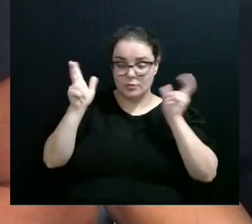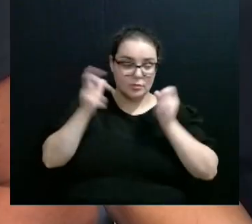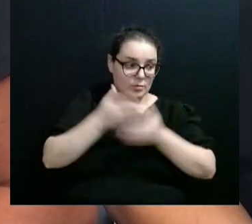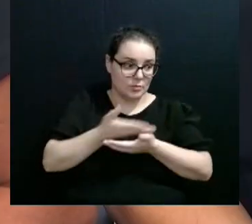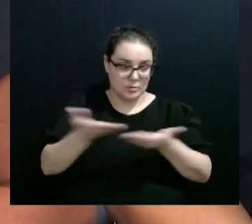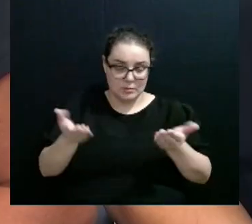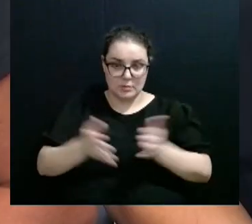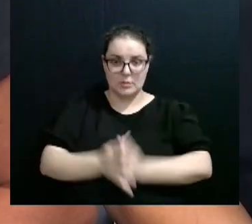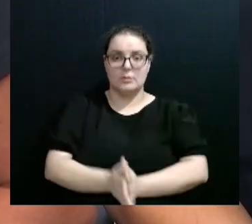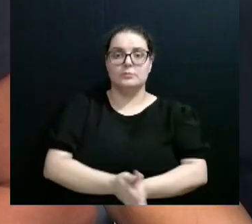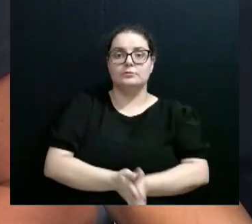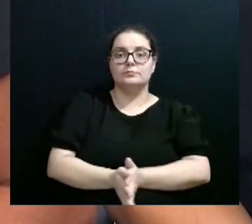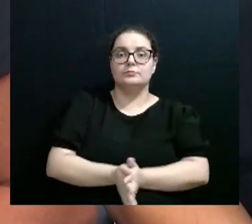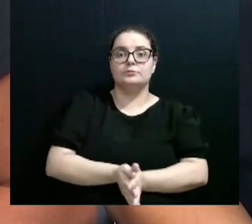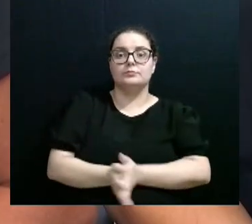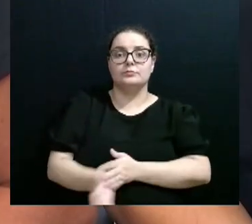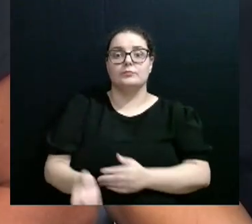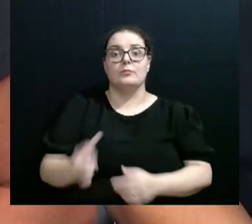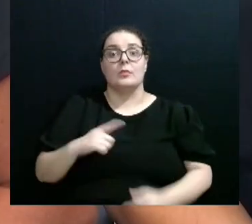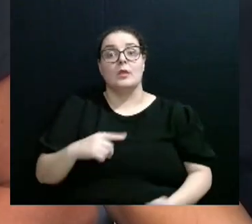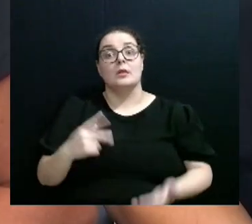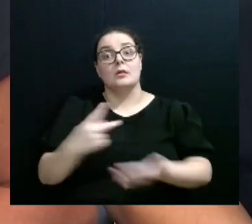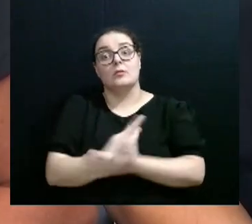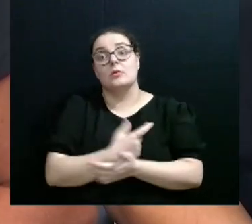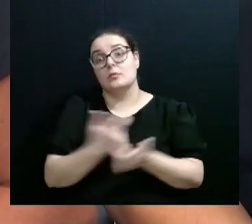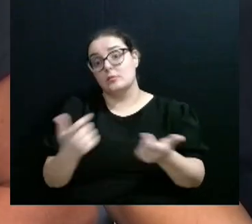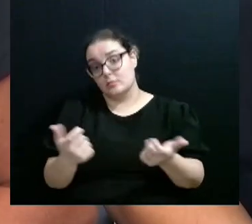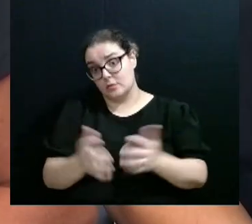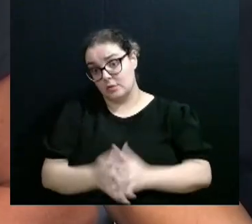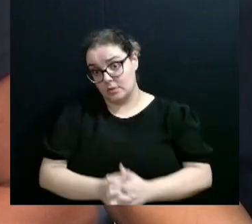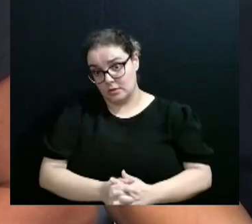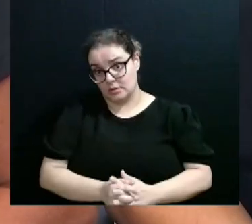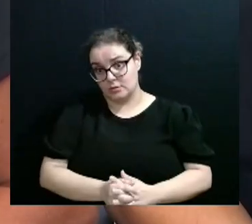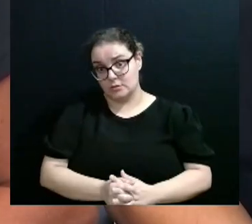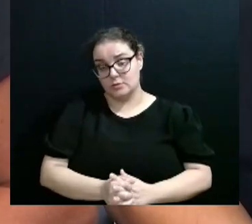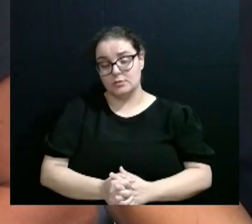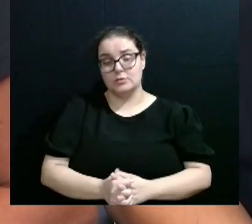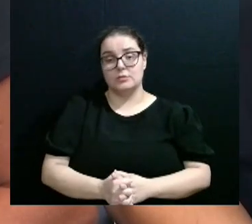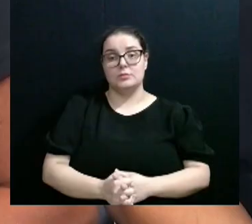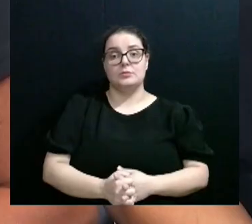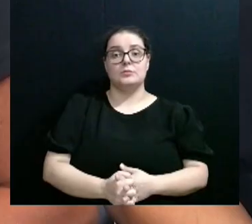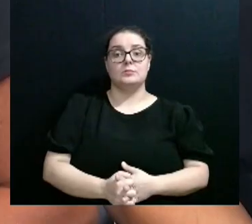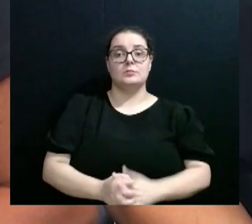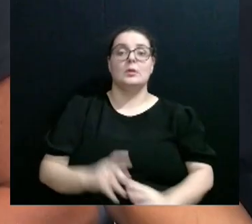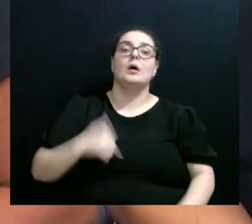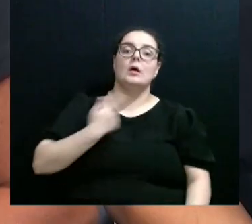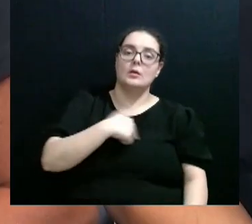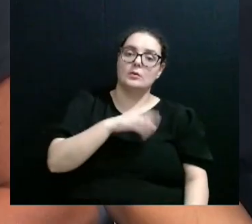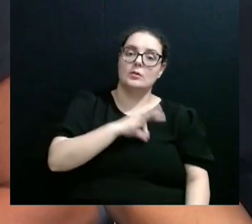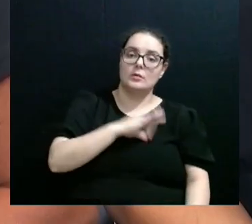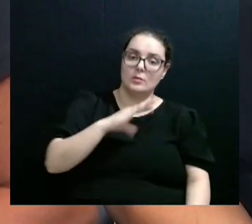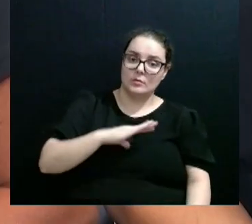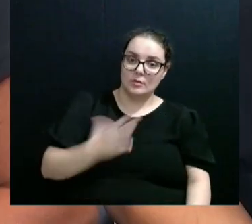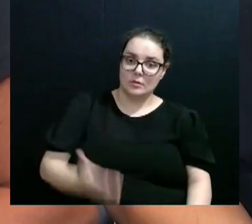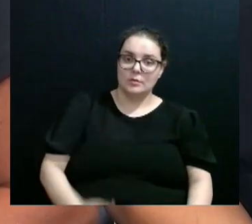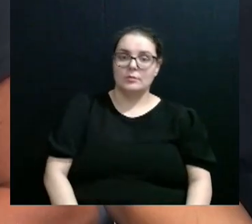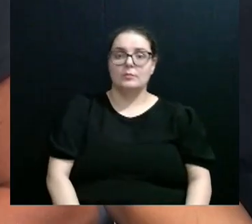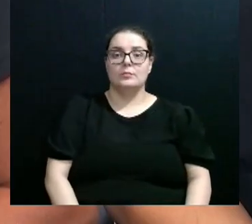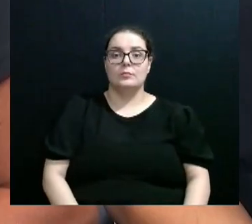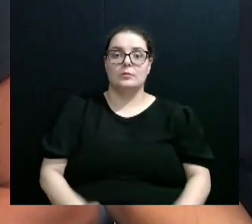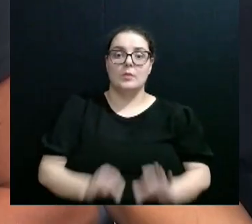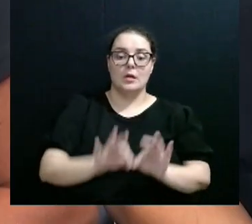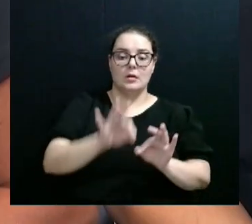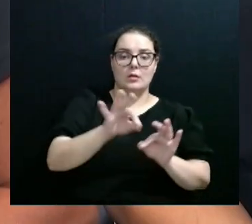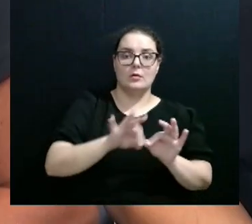há um grande equívoco. A nossa Guarda Municipal, ela mede os valores de pico